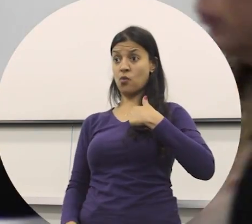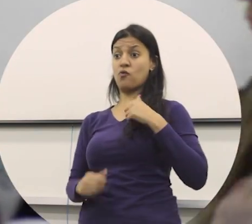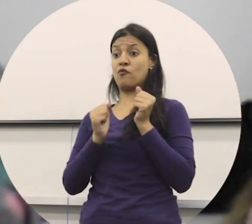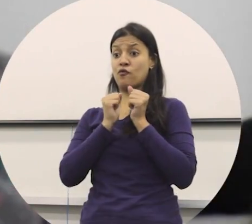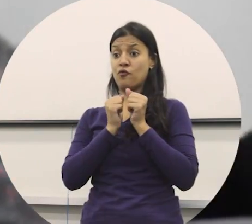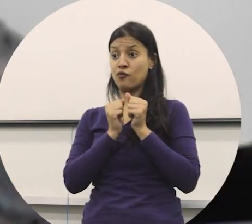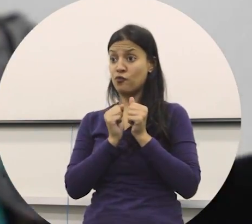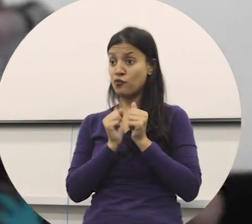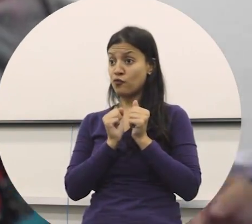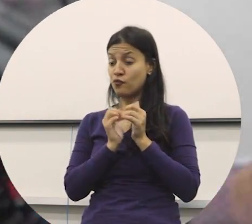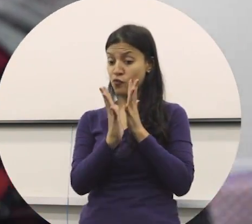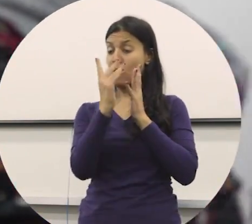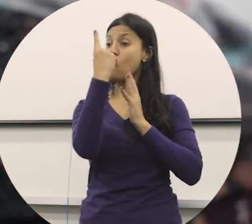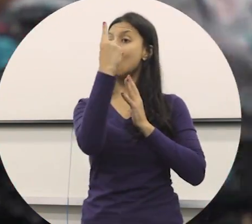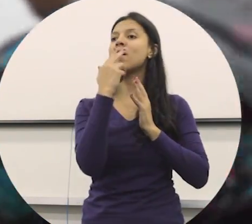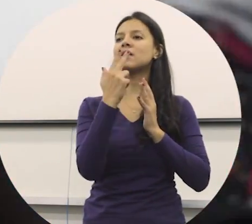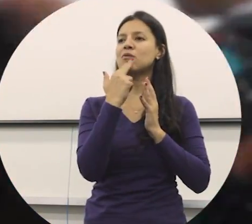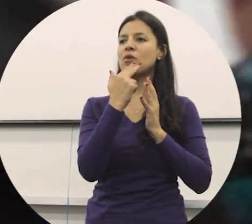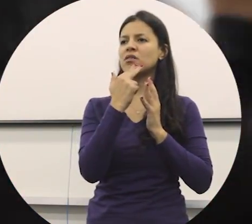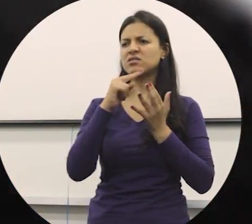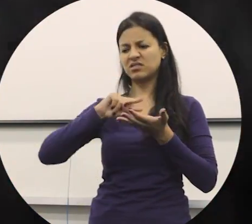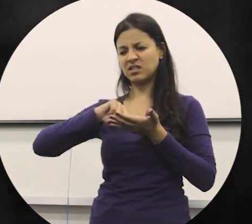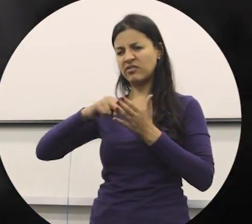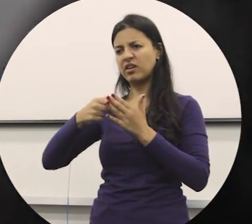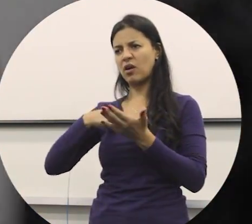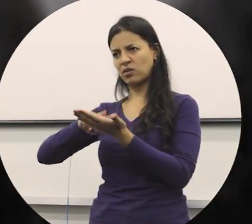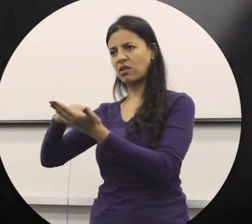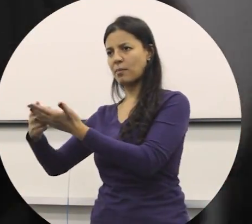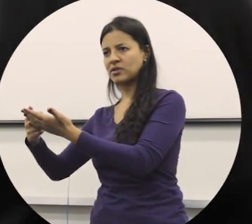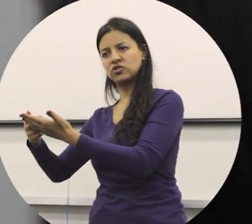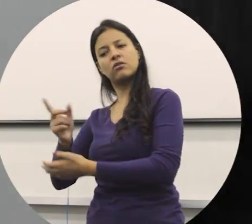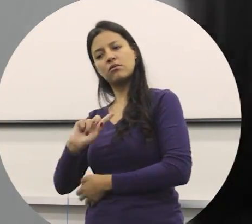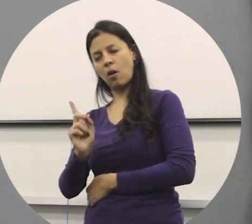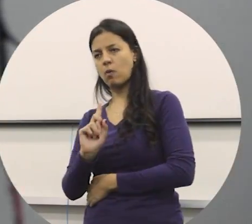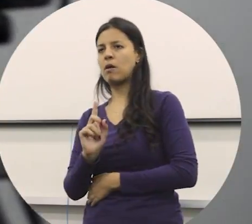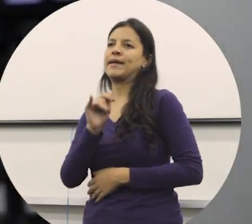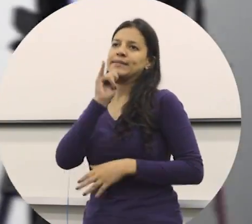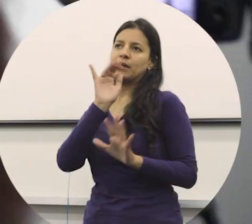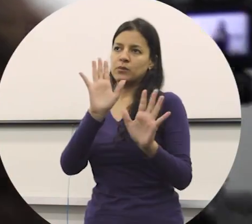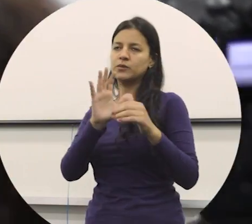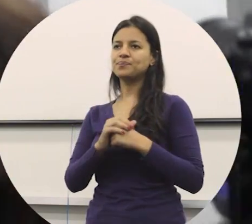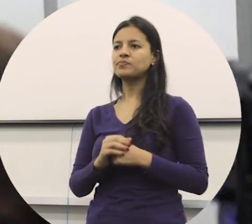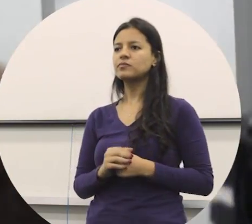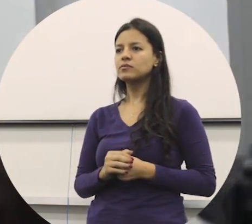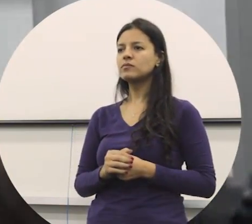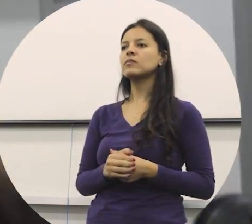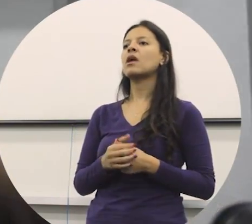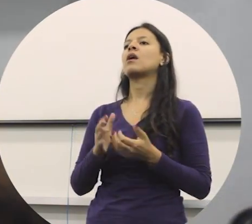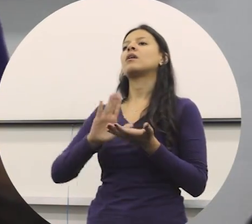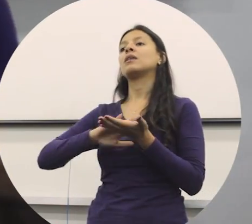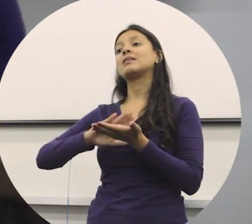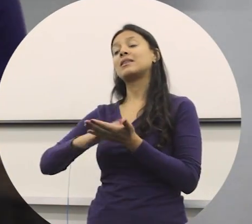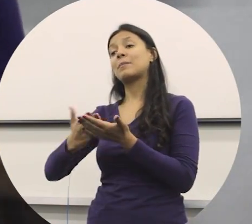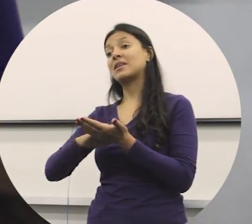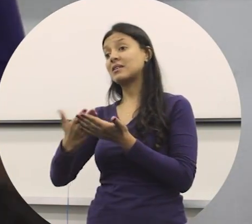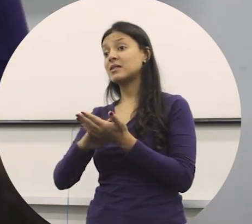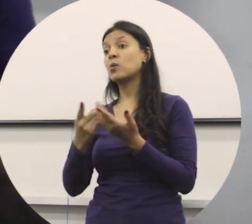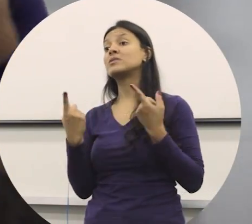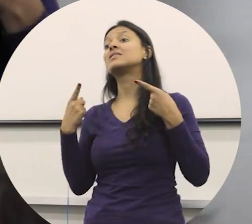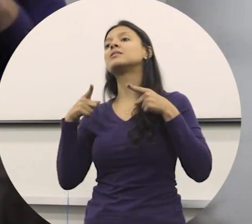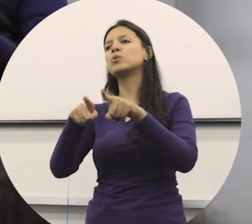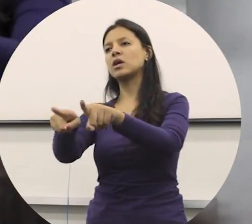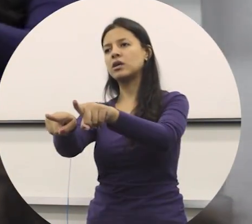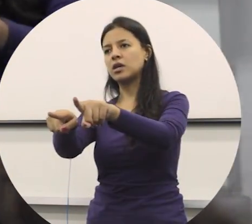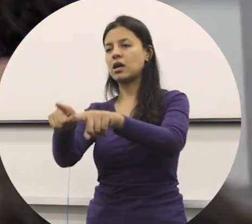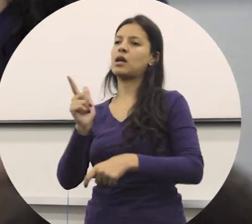intérprete. Você, além de ser fluente, por exemplo, no processo de interpretação simultânea, o que que além das línguas